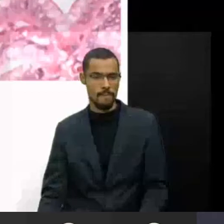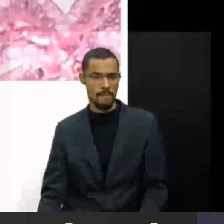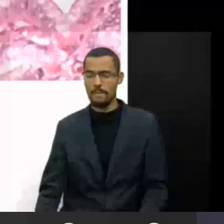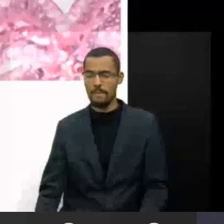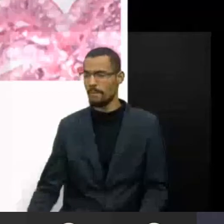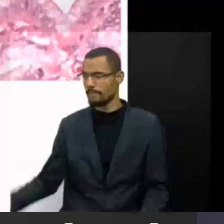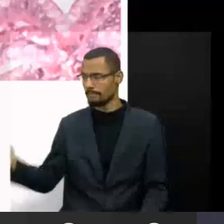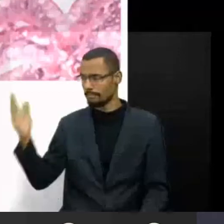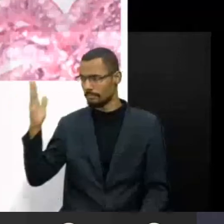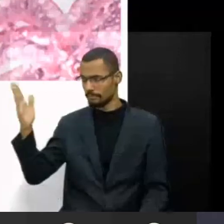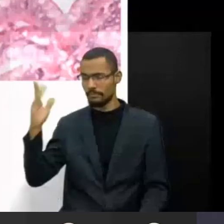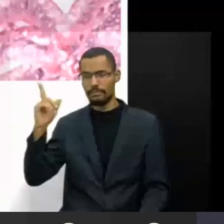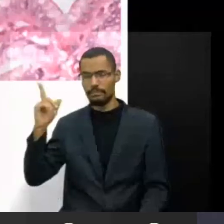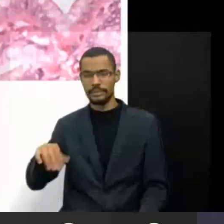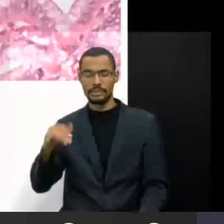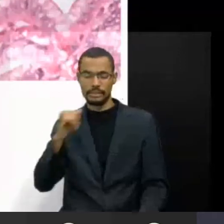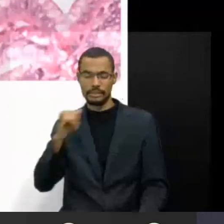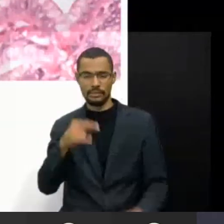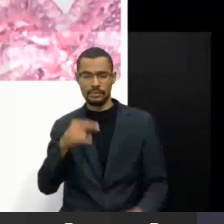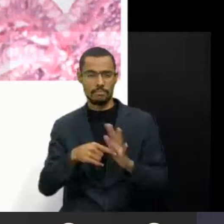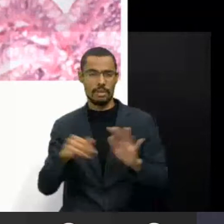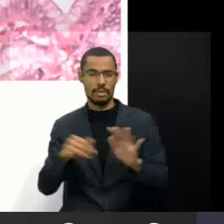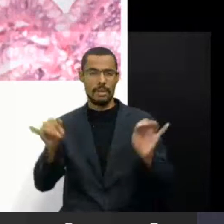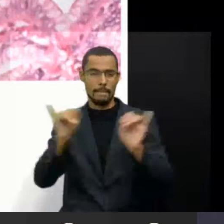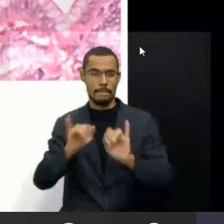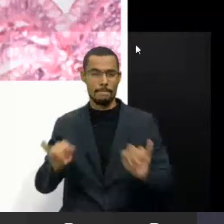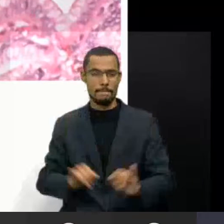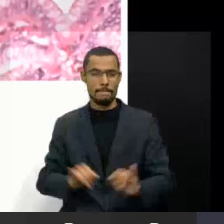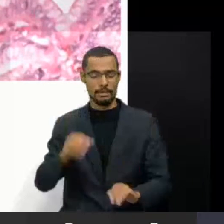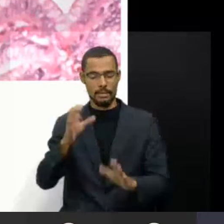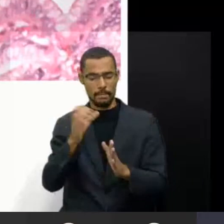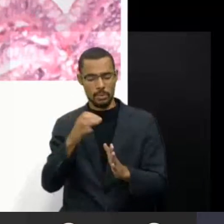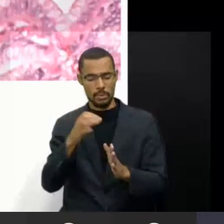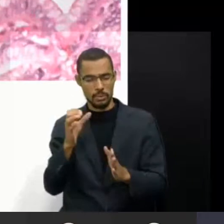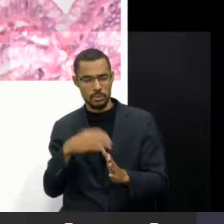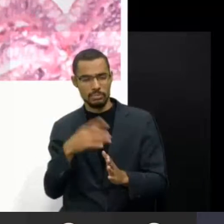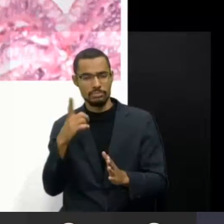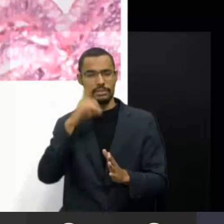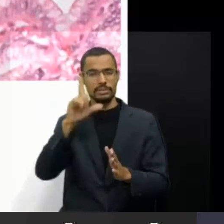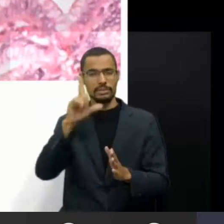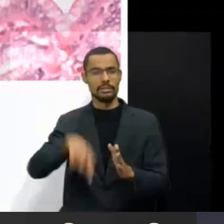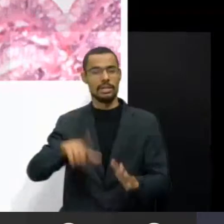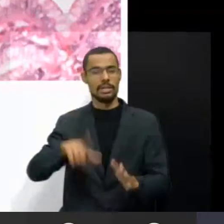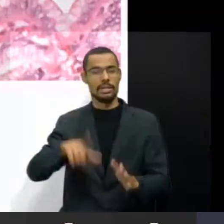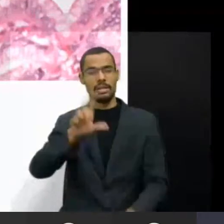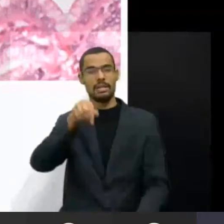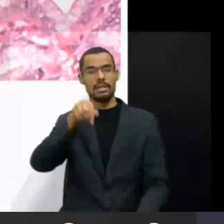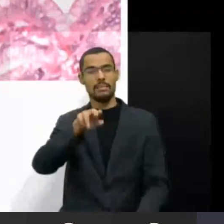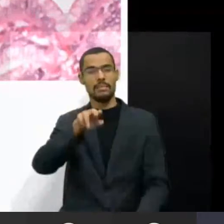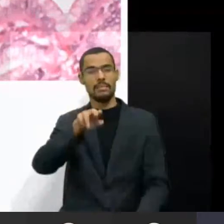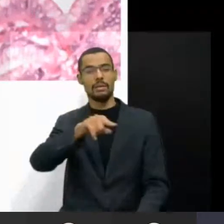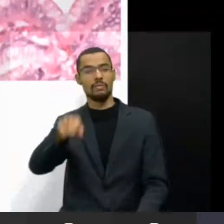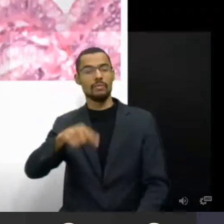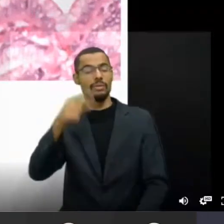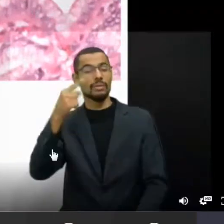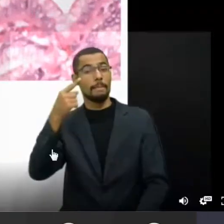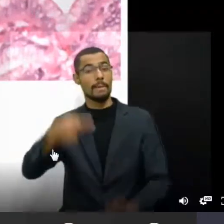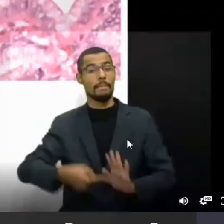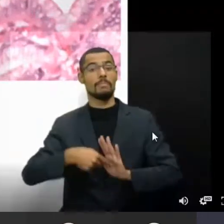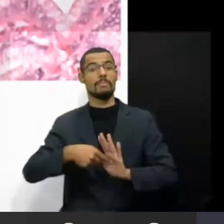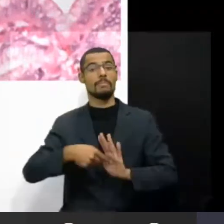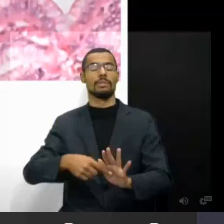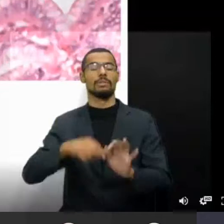Então, aqui nós temos uma ilustração, né, a imagem do microscópio, né, da nossa lâmina, para vocês